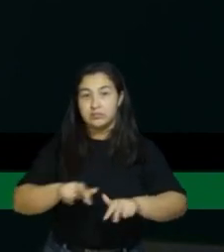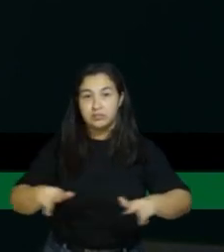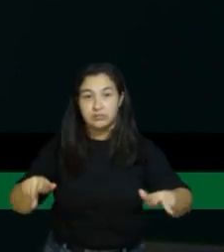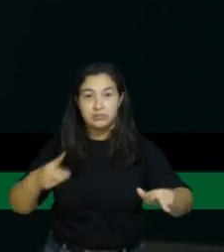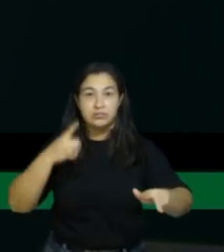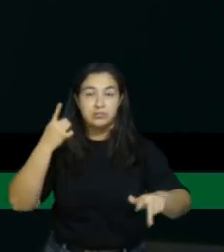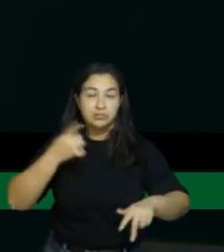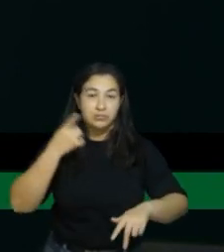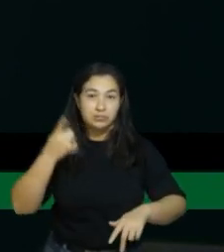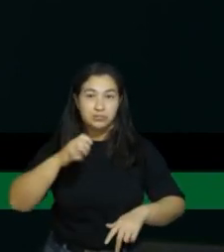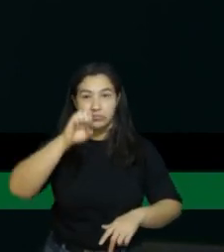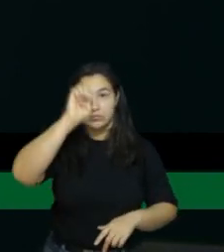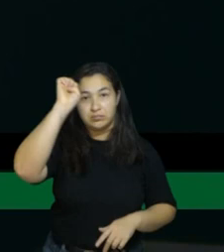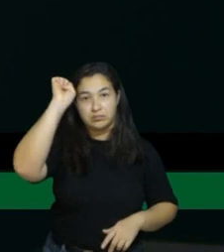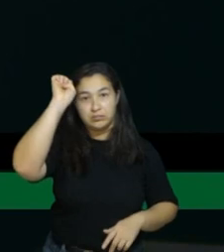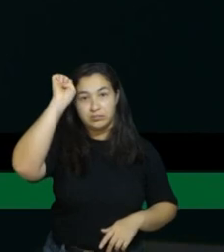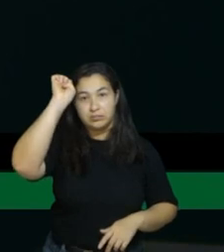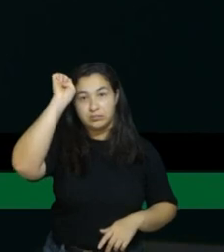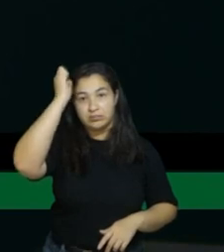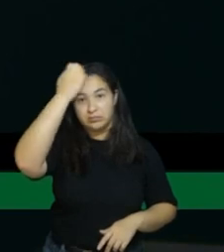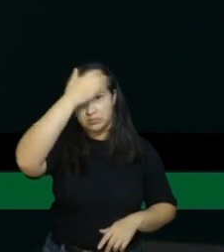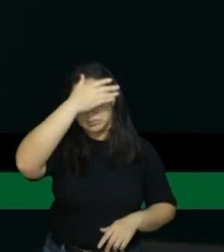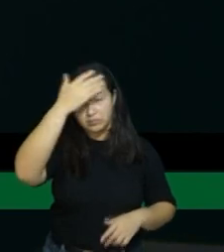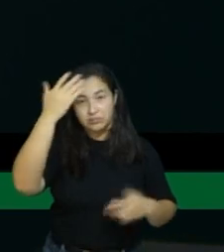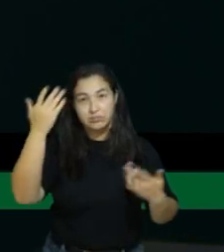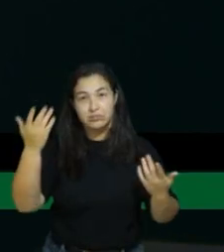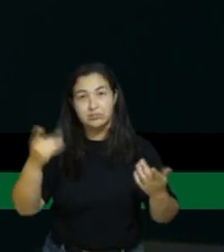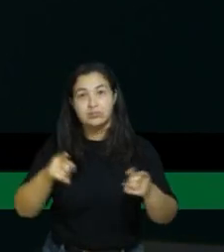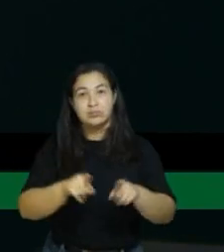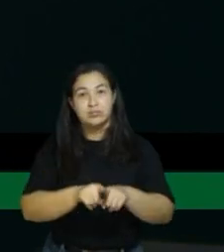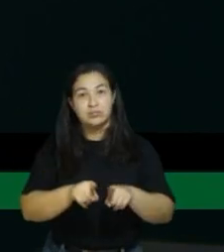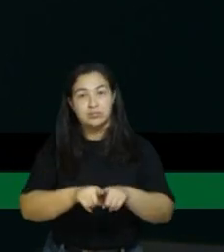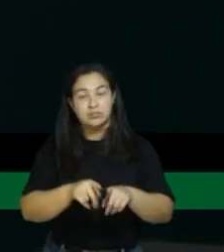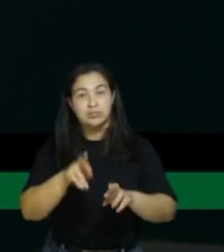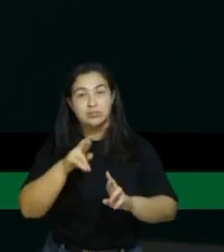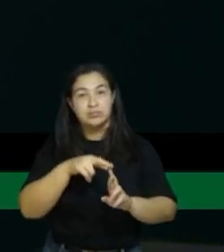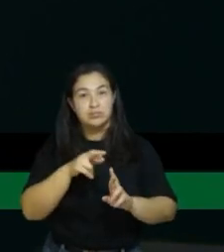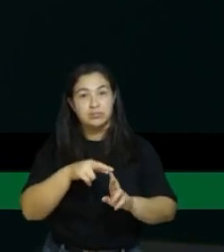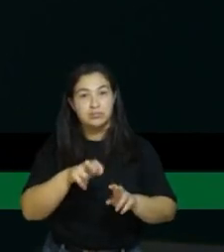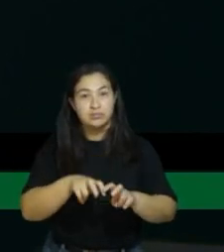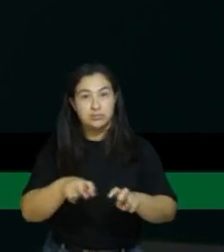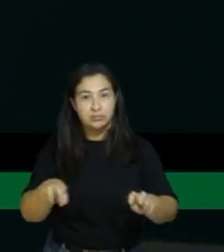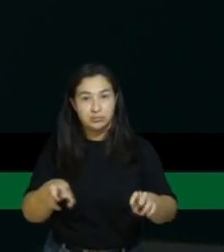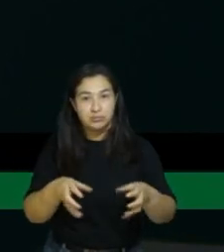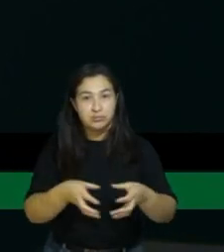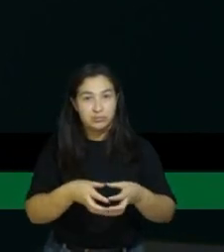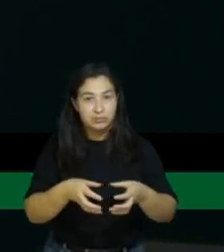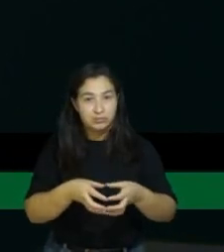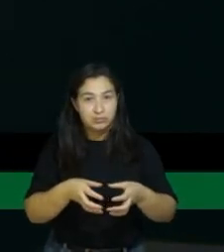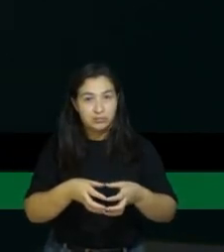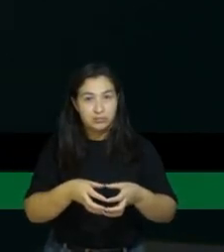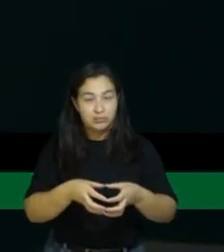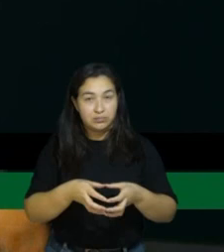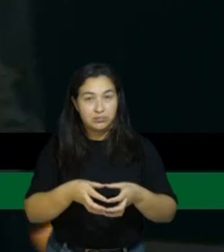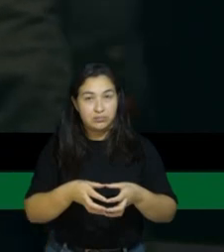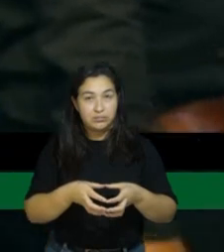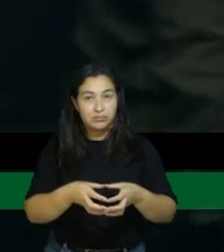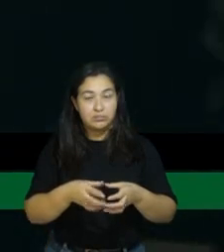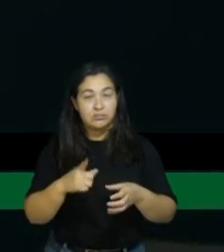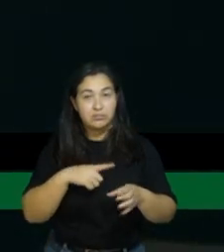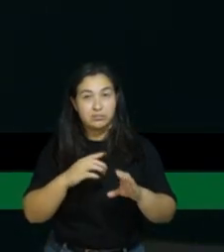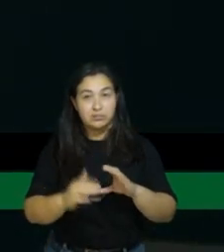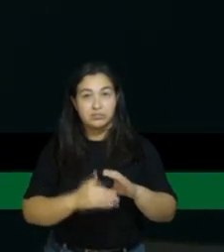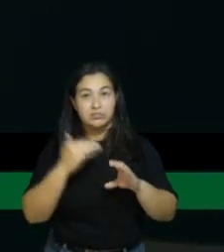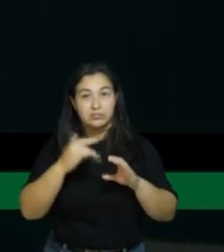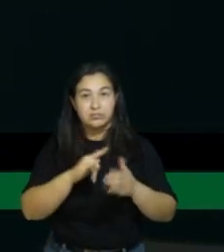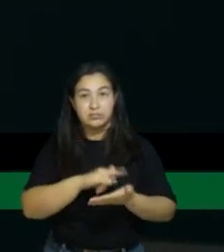Egídio Ferrari Deputado Napoleão representando a bancada onde a gente recebeu o documento eh